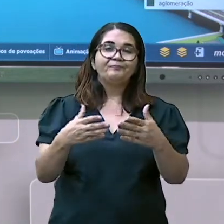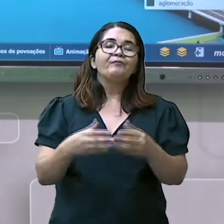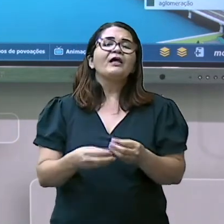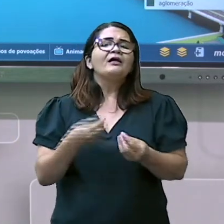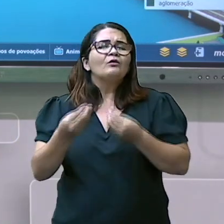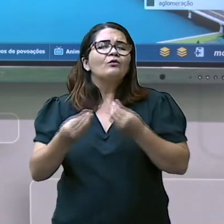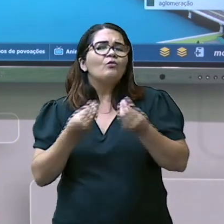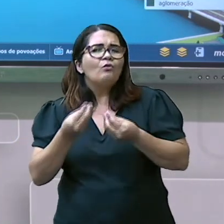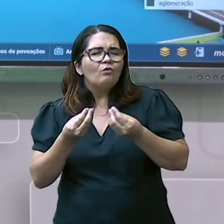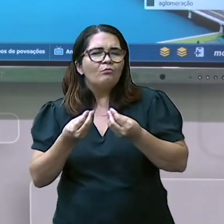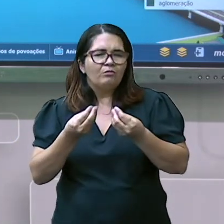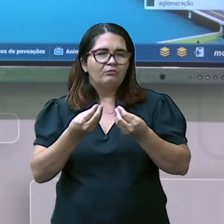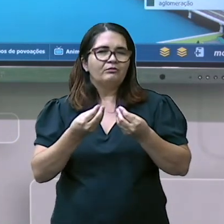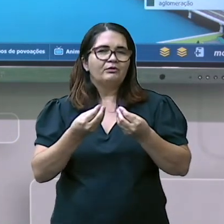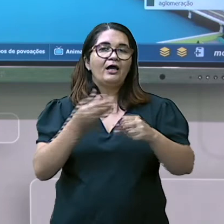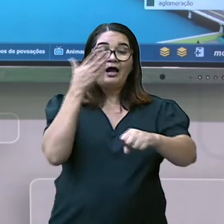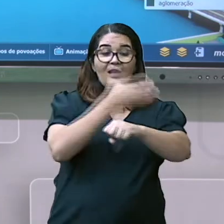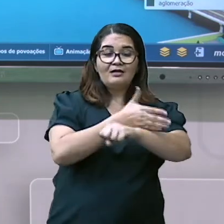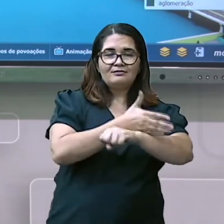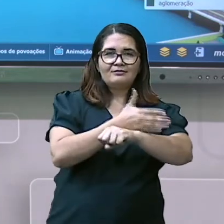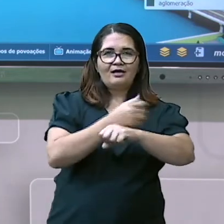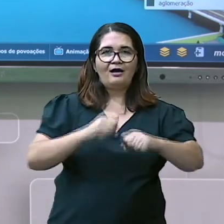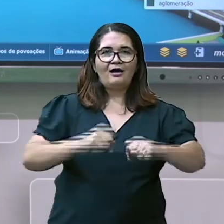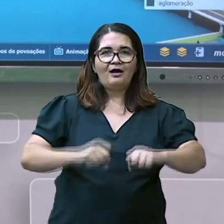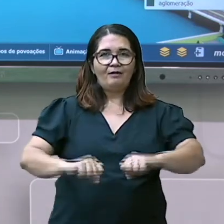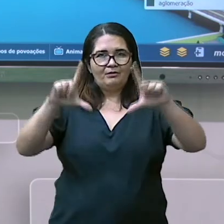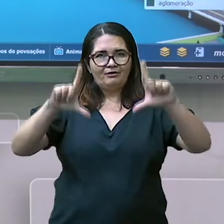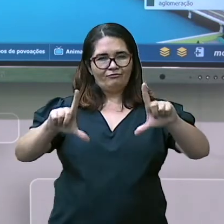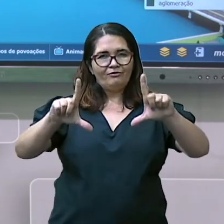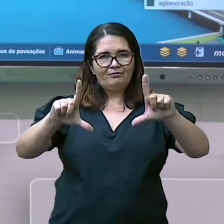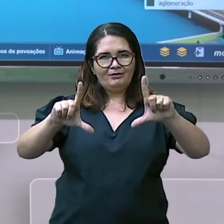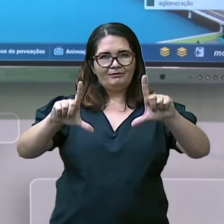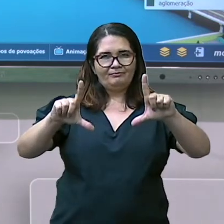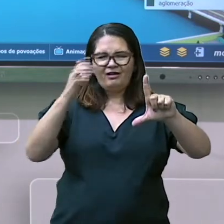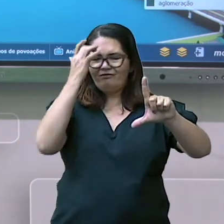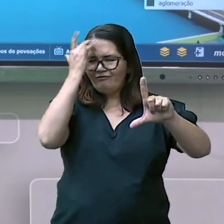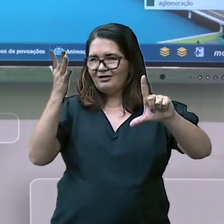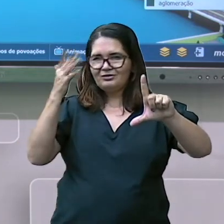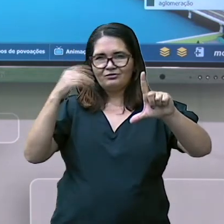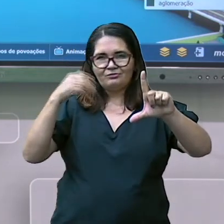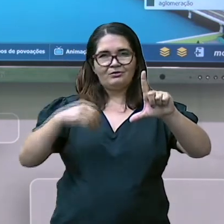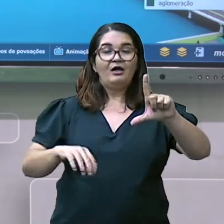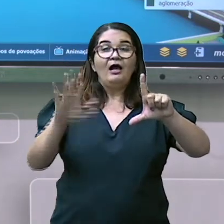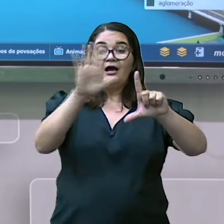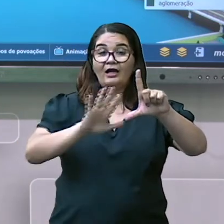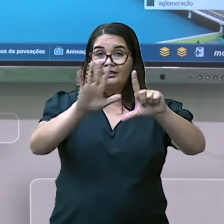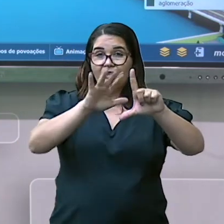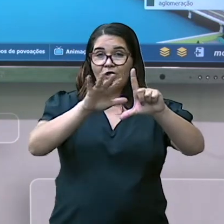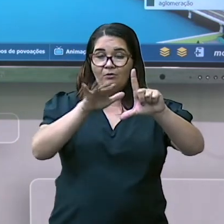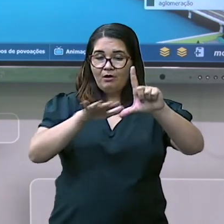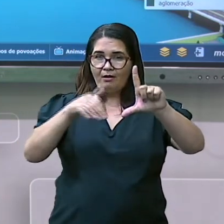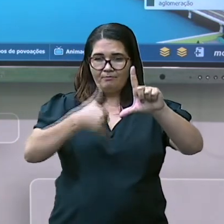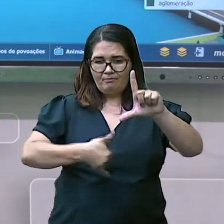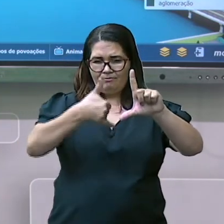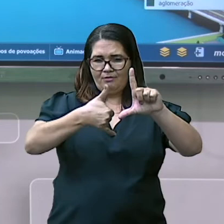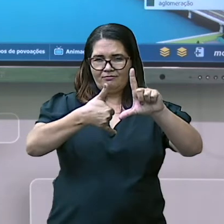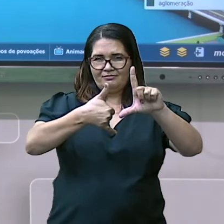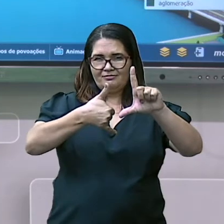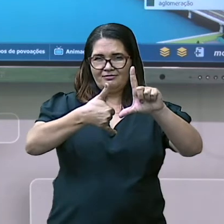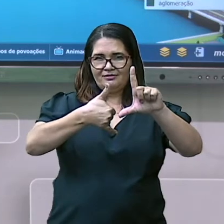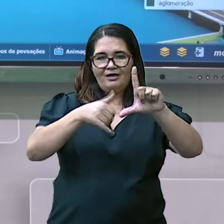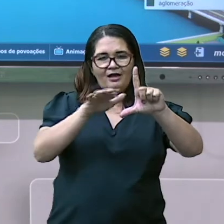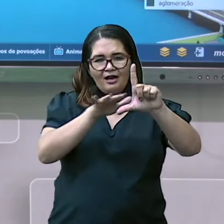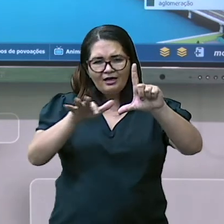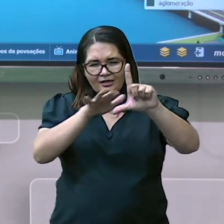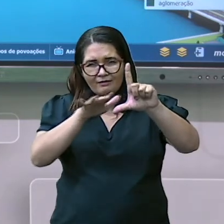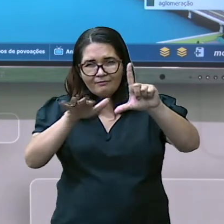você acessar a plataforma SMED-GV é facinho. Basta você apontar a câmera do seu celular para a imagem